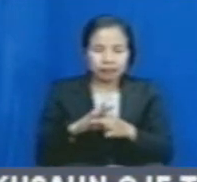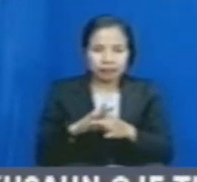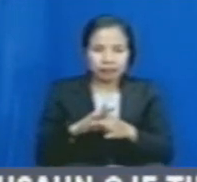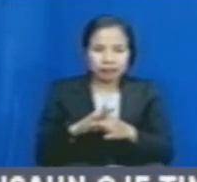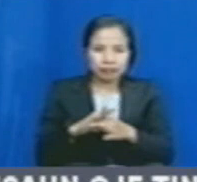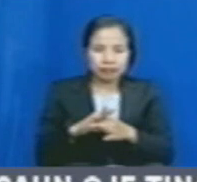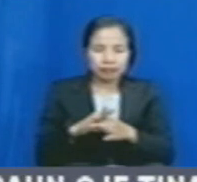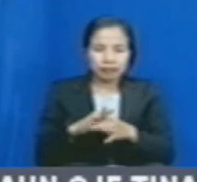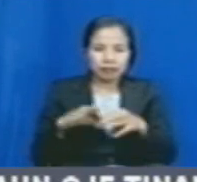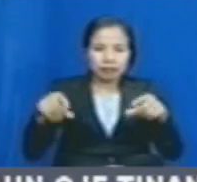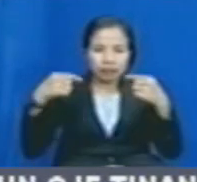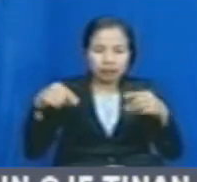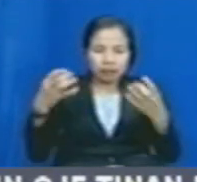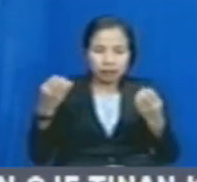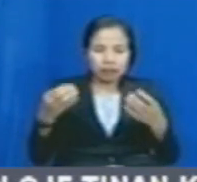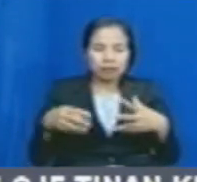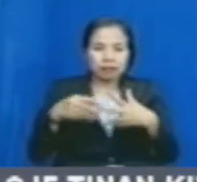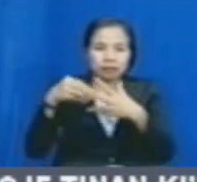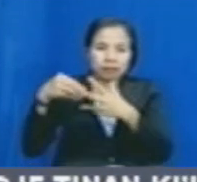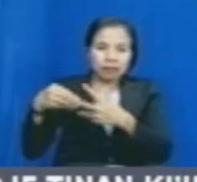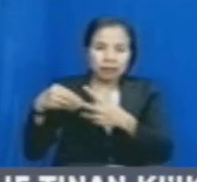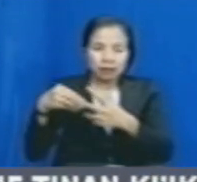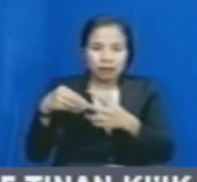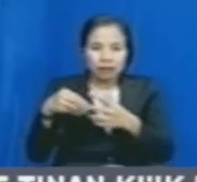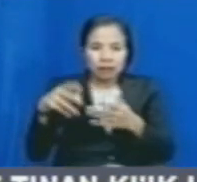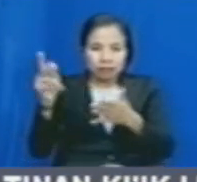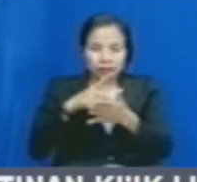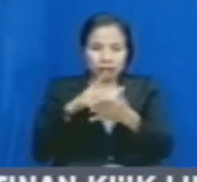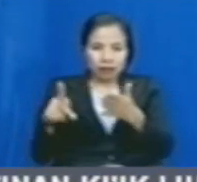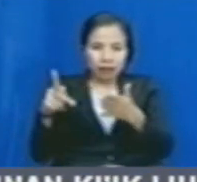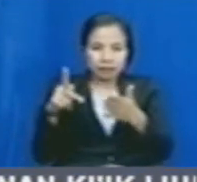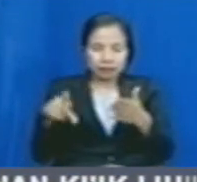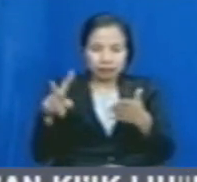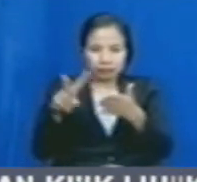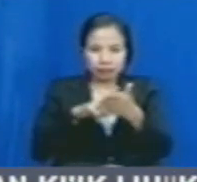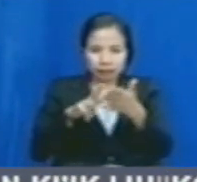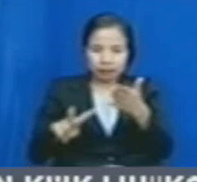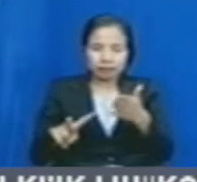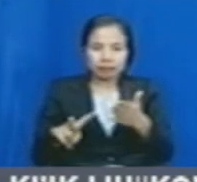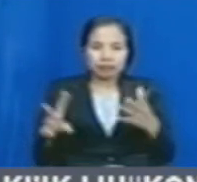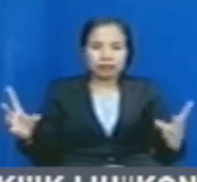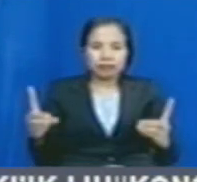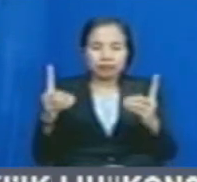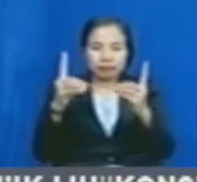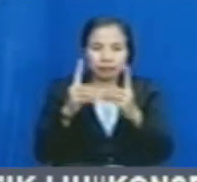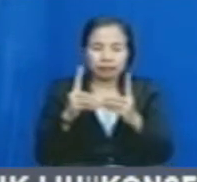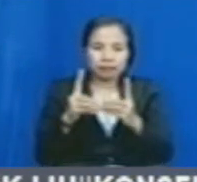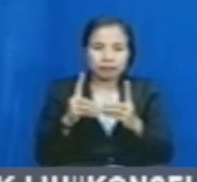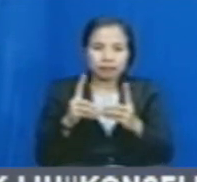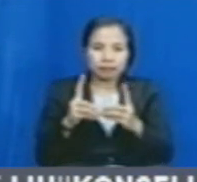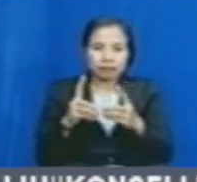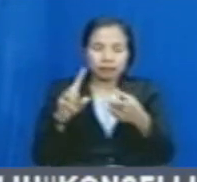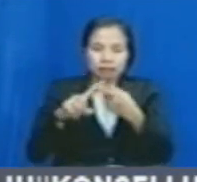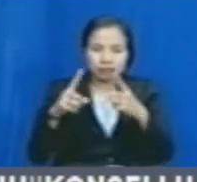incidenti bara ia liu ba krimi ga violencia bahasoro ni amalo